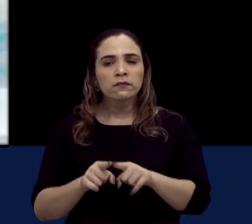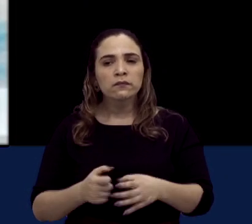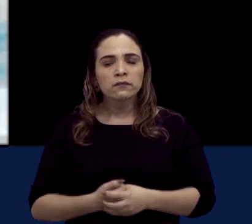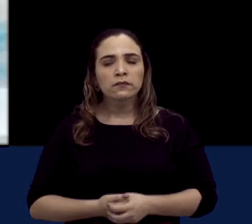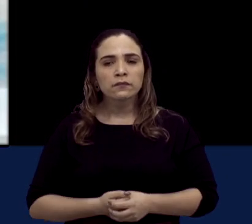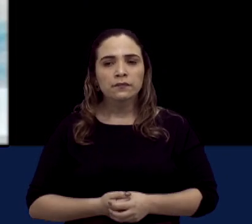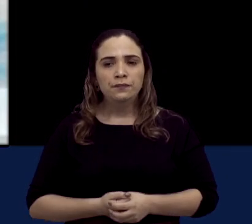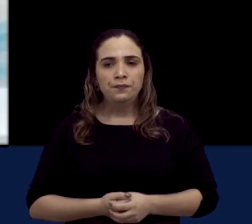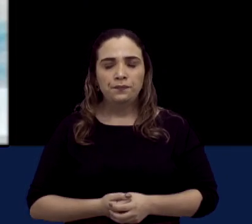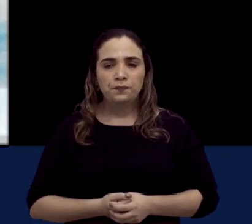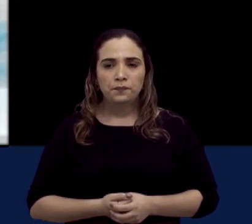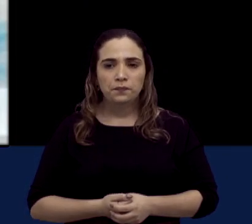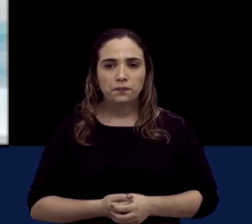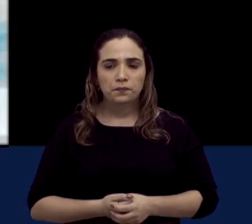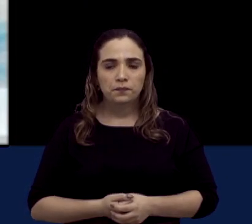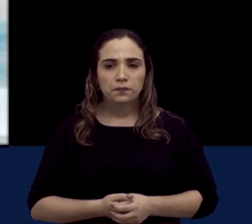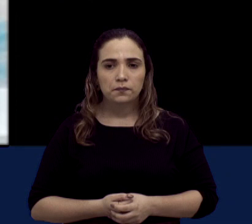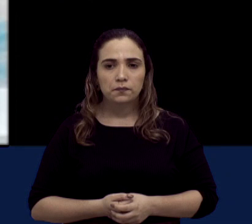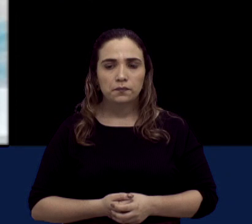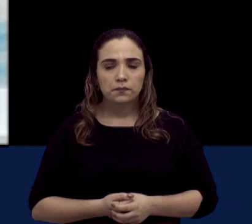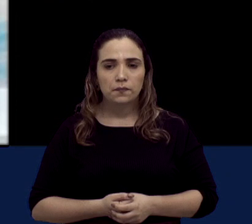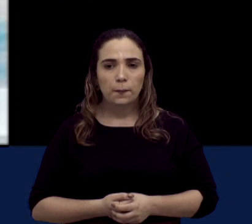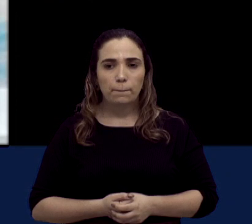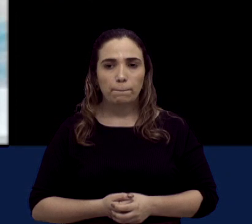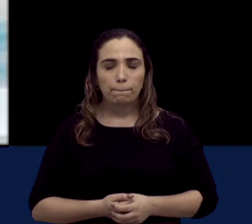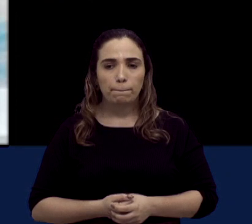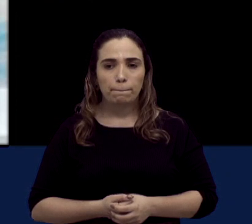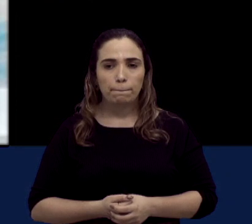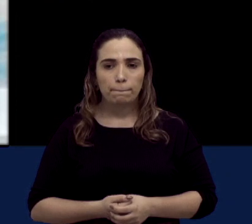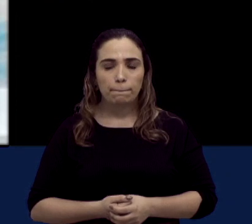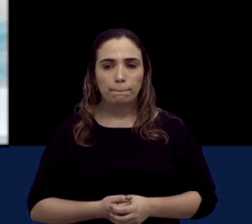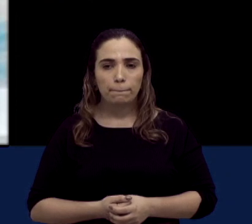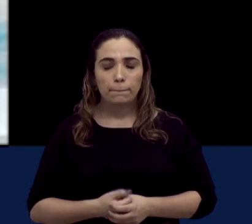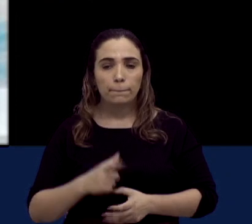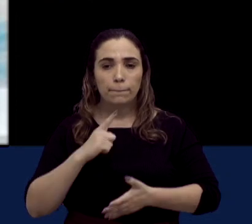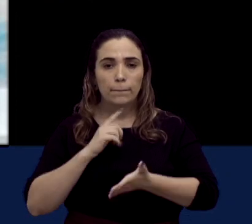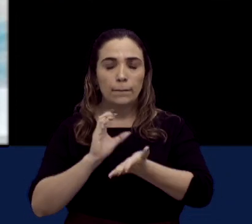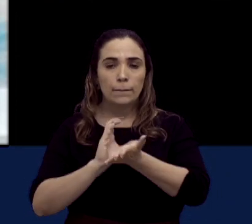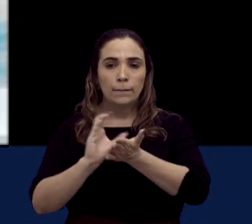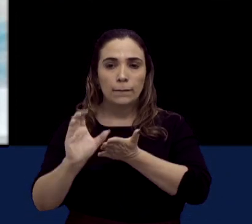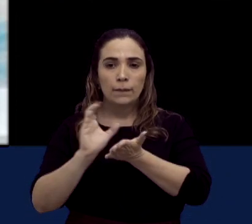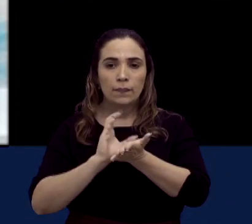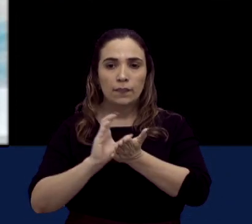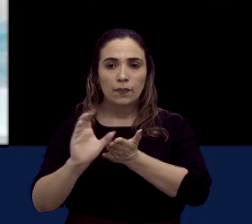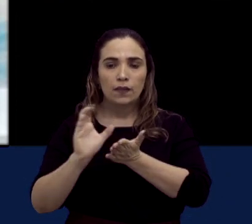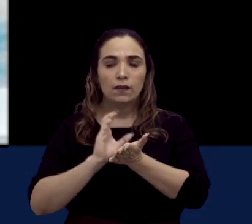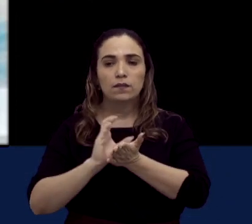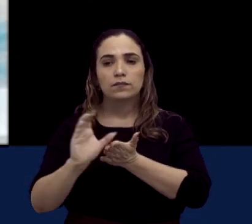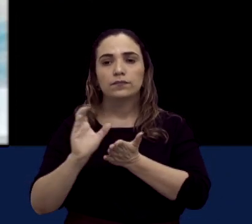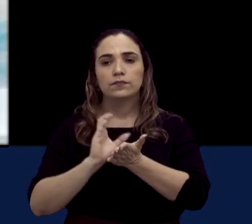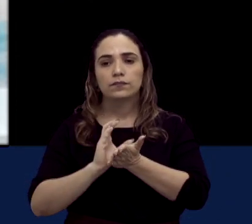o executivo, para uma instituição onde ele repasse recurso para ela,